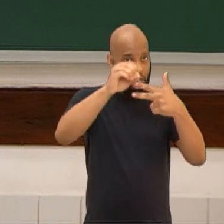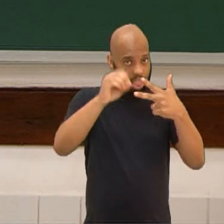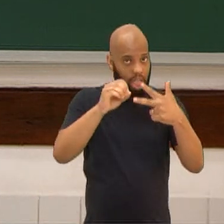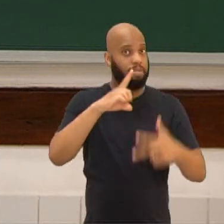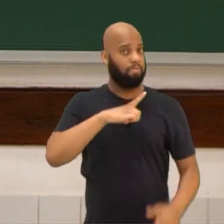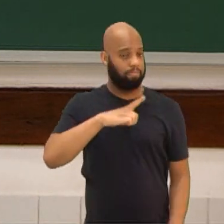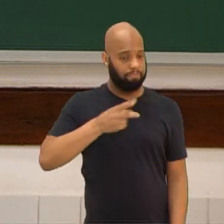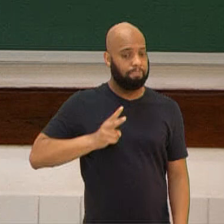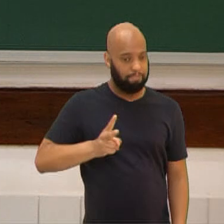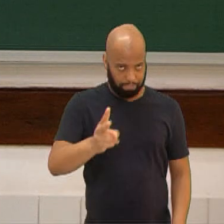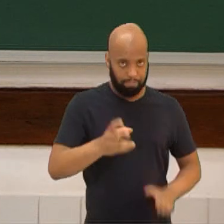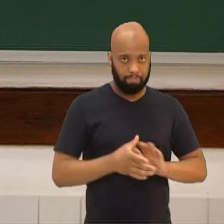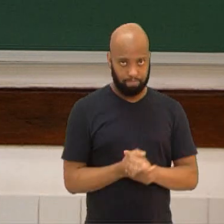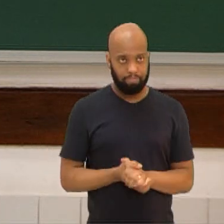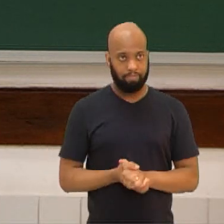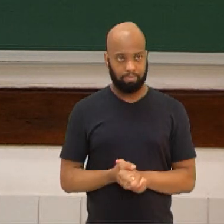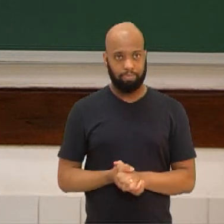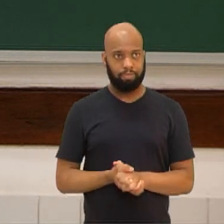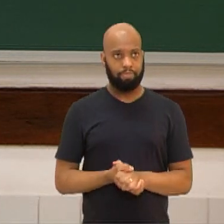Enem.